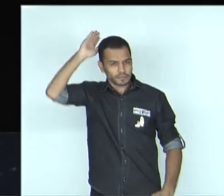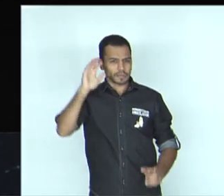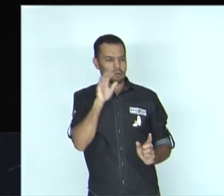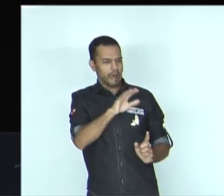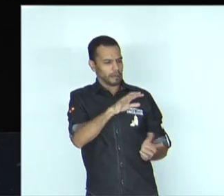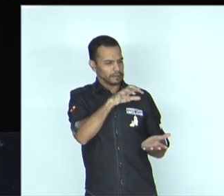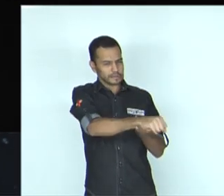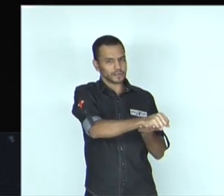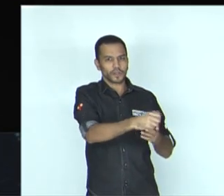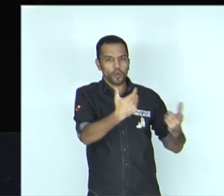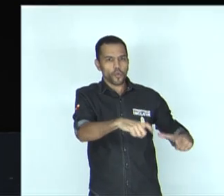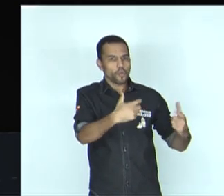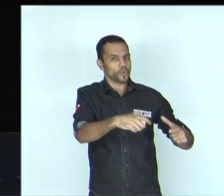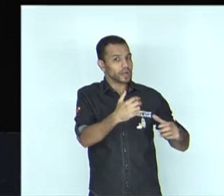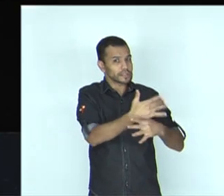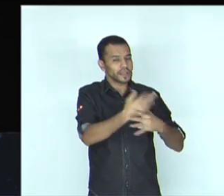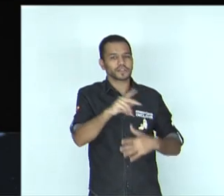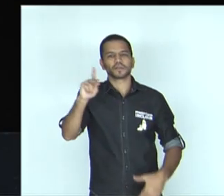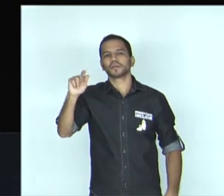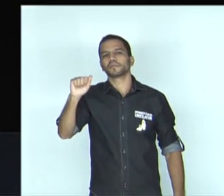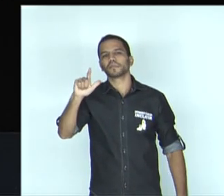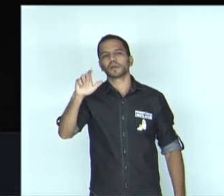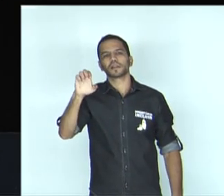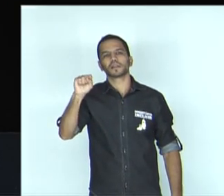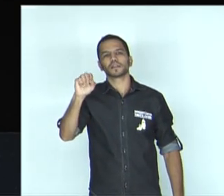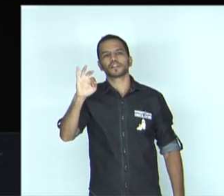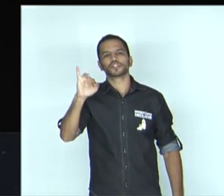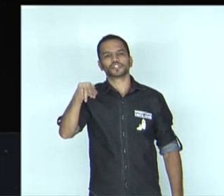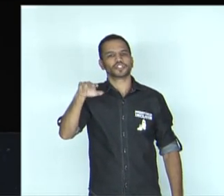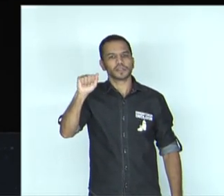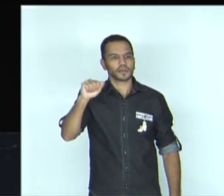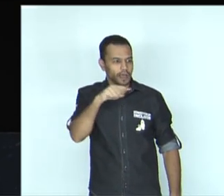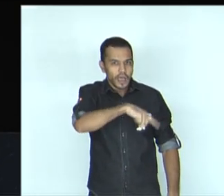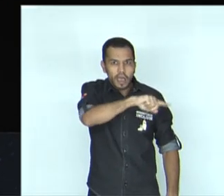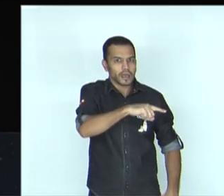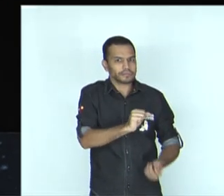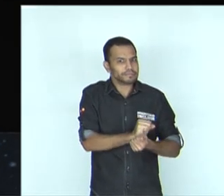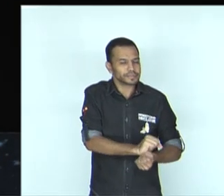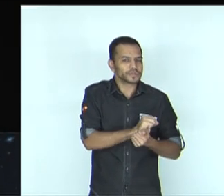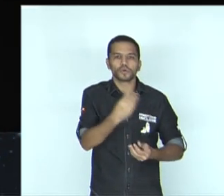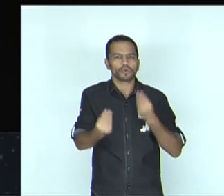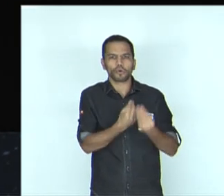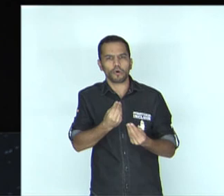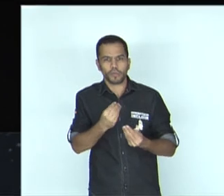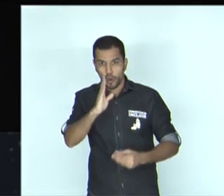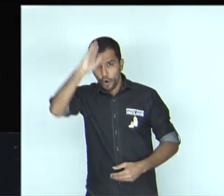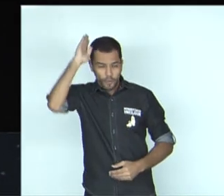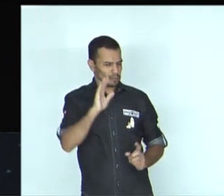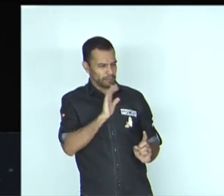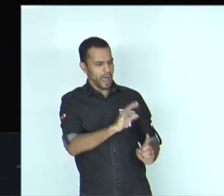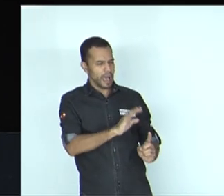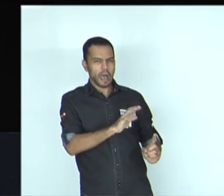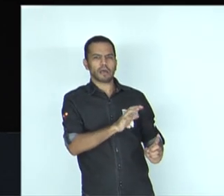são dependentes de uma nação invasora. Imagino que é isso, é complicado, mas o Senhor Jesus está